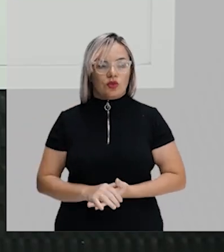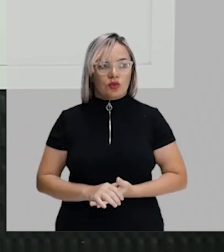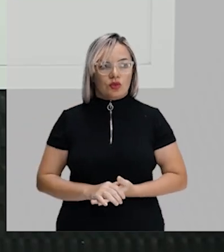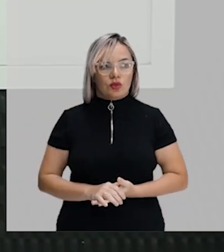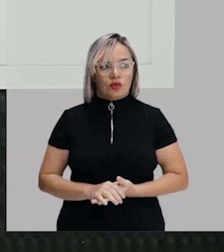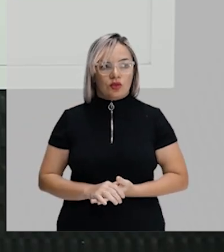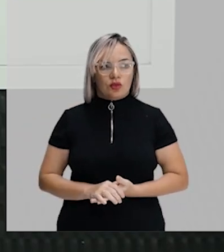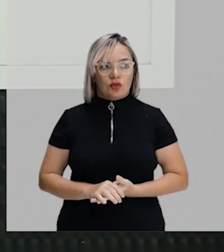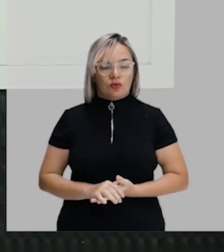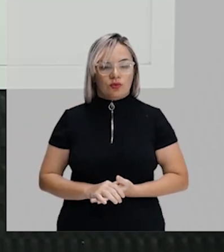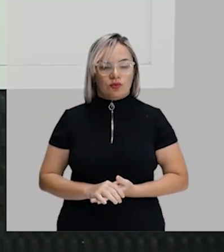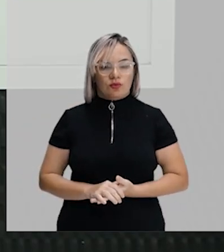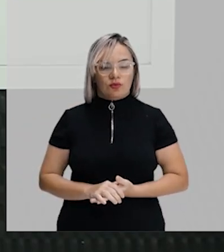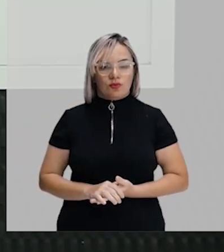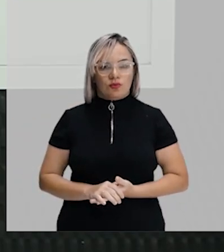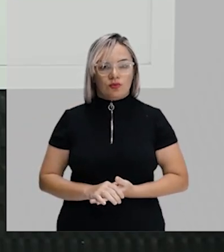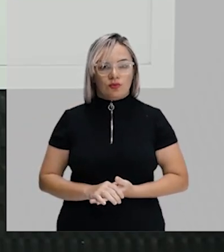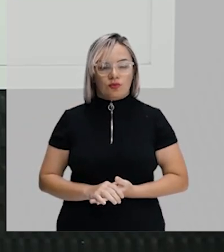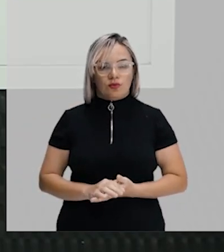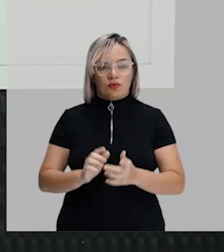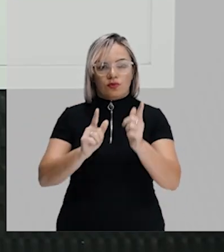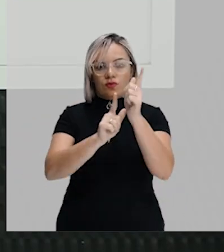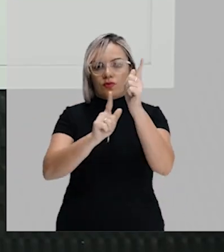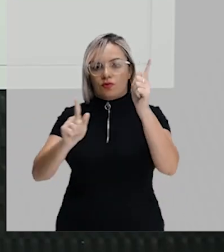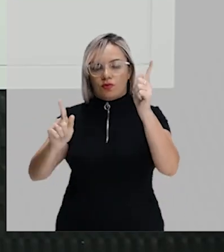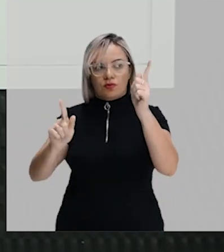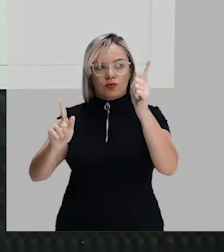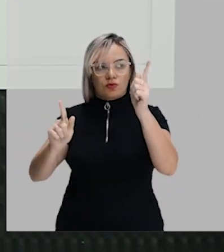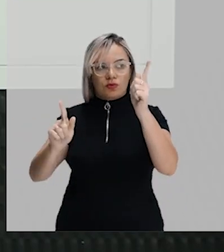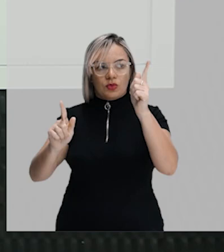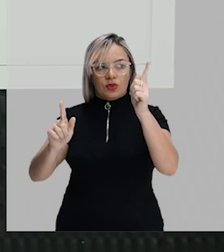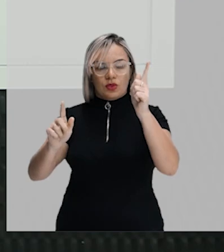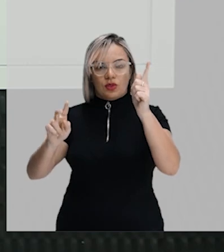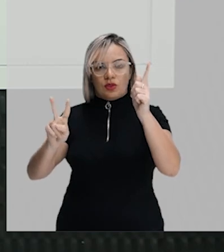de Vx e